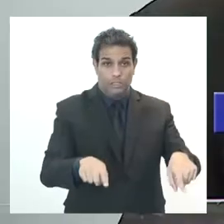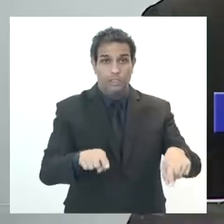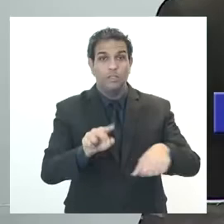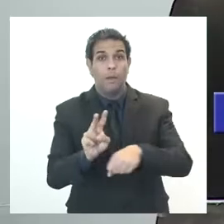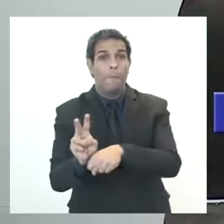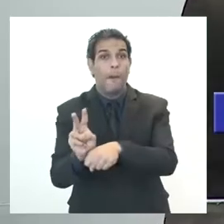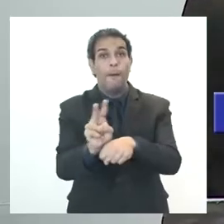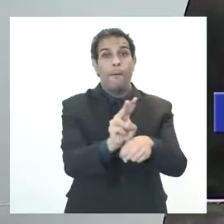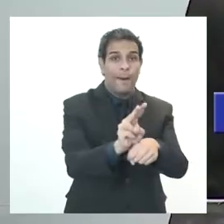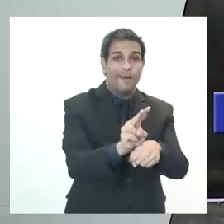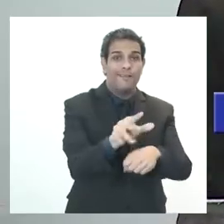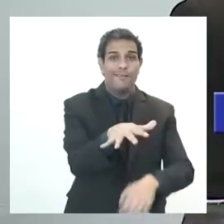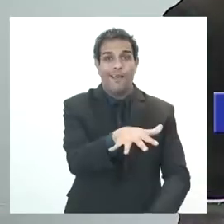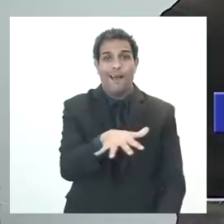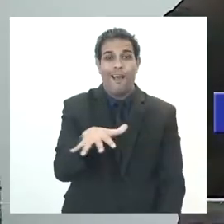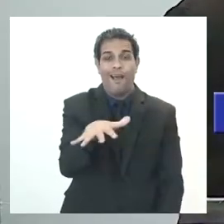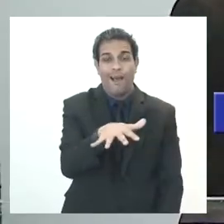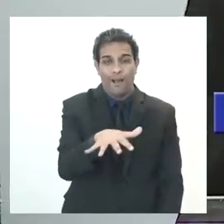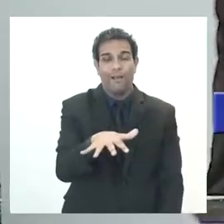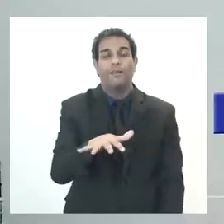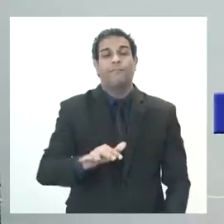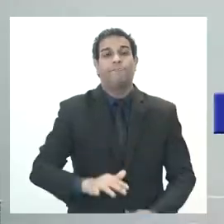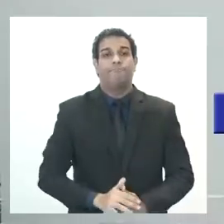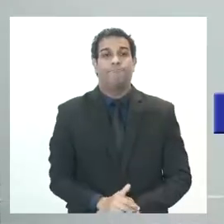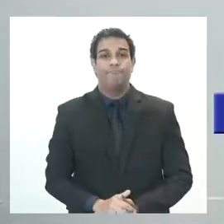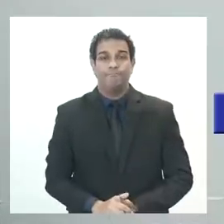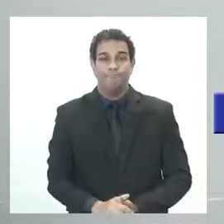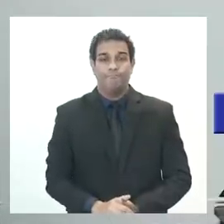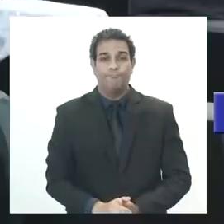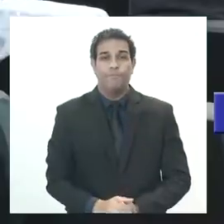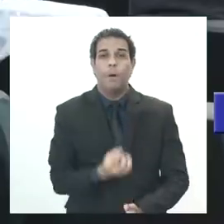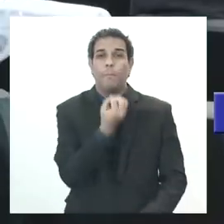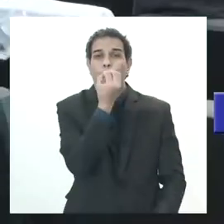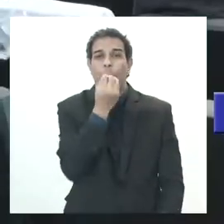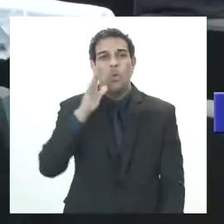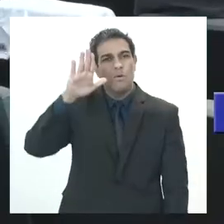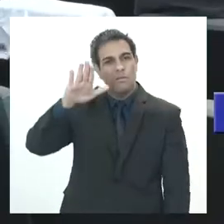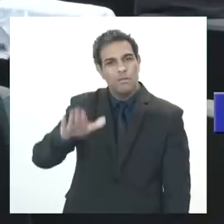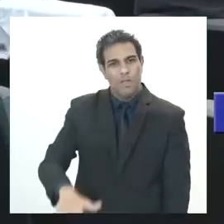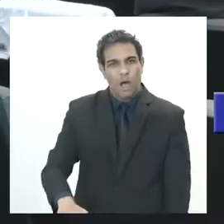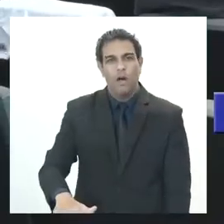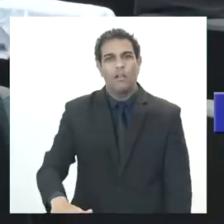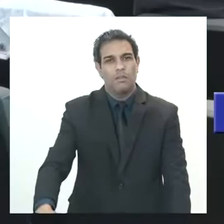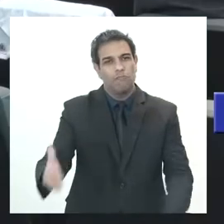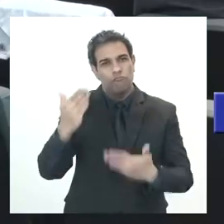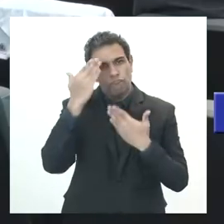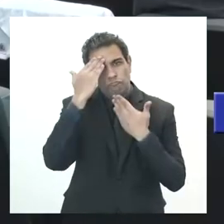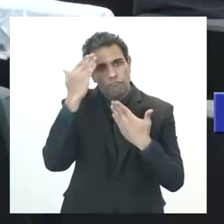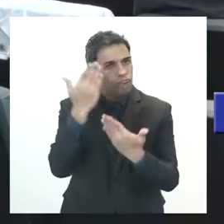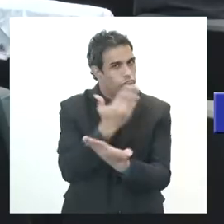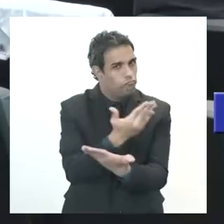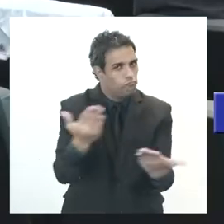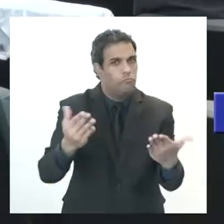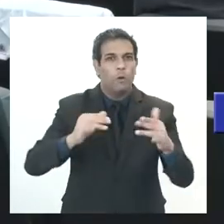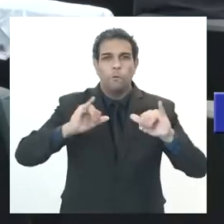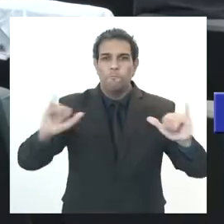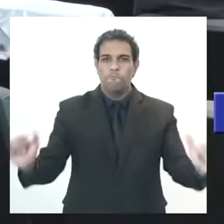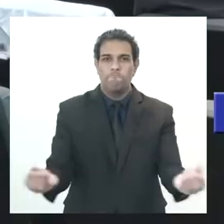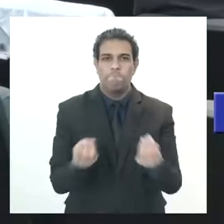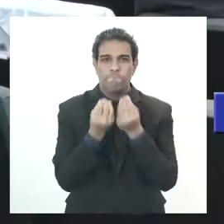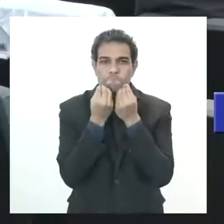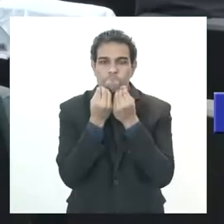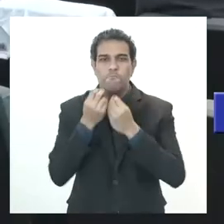sanitária para de ser muito apresento Boa tarde a todos agradecemos aqui a oportunidade de